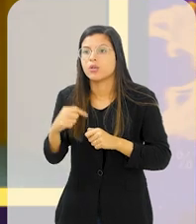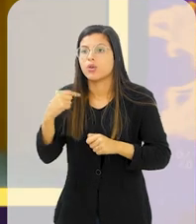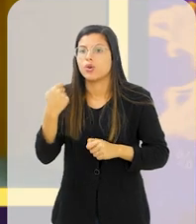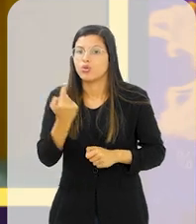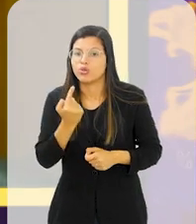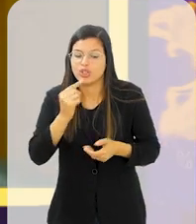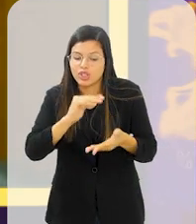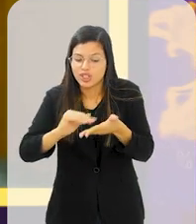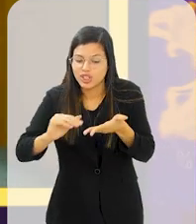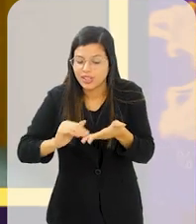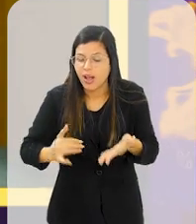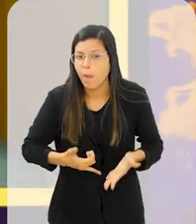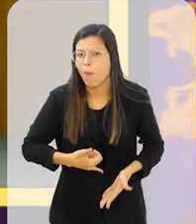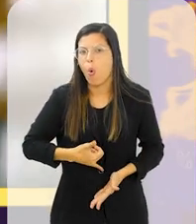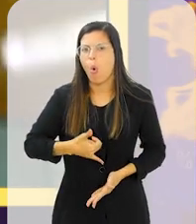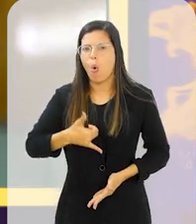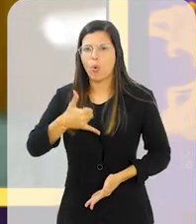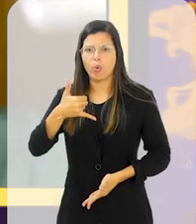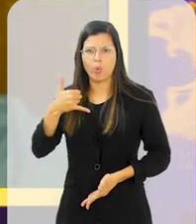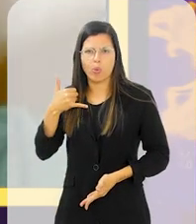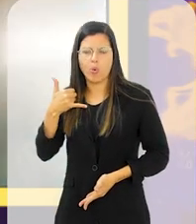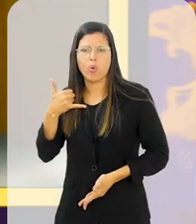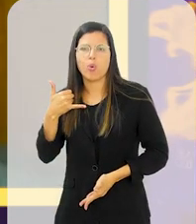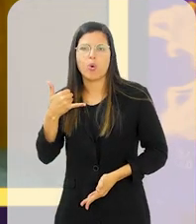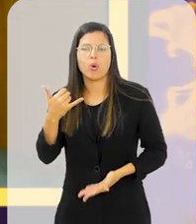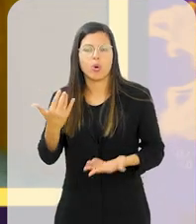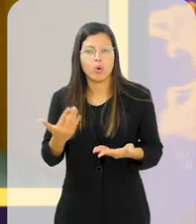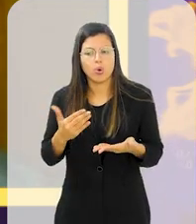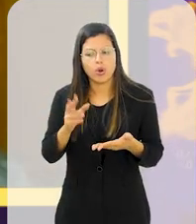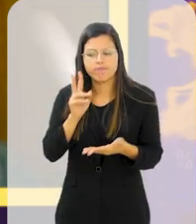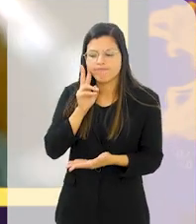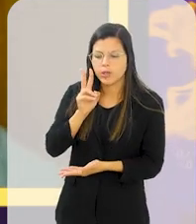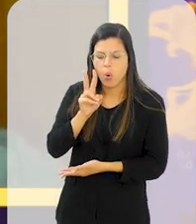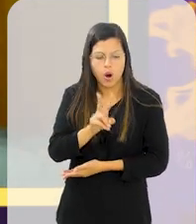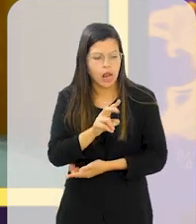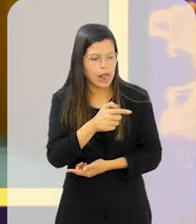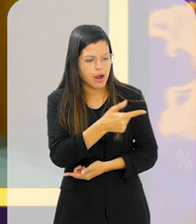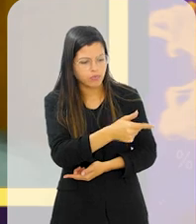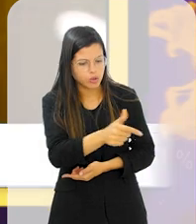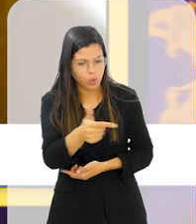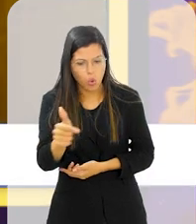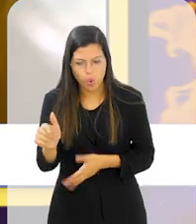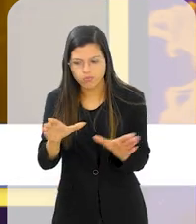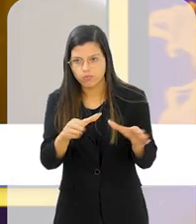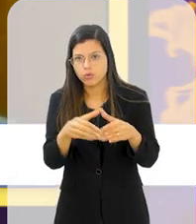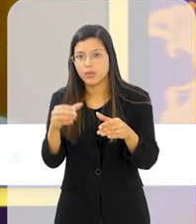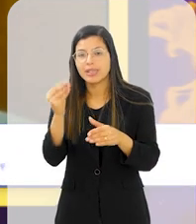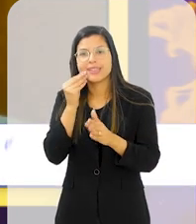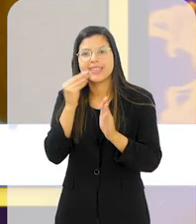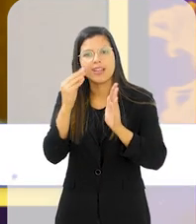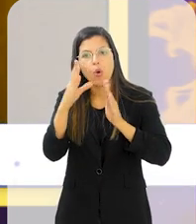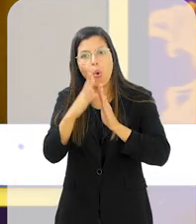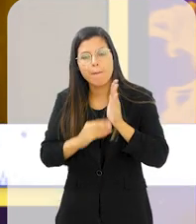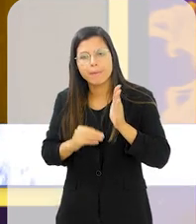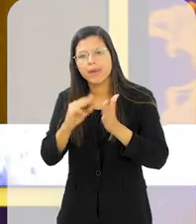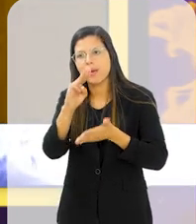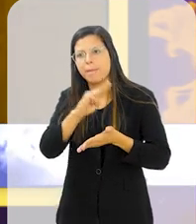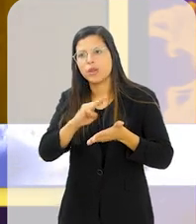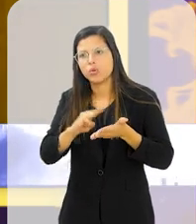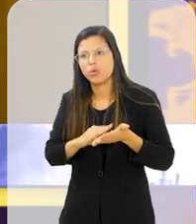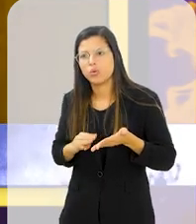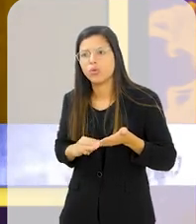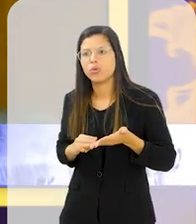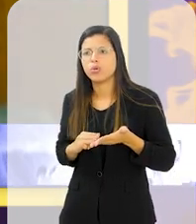despirmos da nossa prepotência, do nosso complexo de pequeno príncipe, e olhar para o lado, tentar imitar a metodologia, como nós